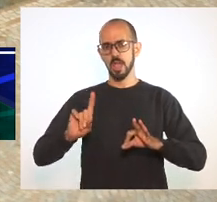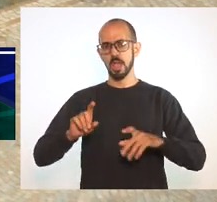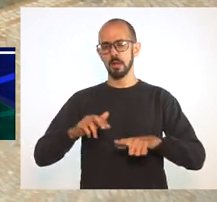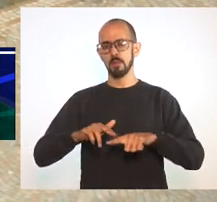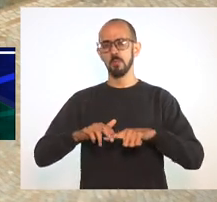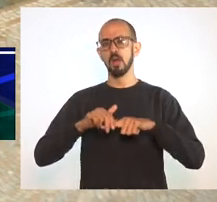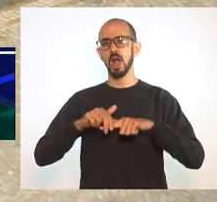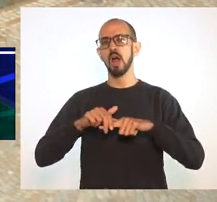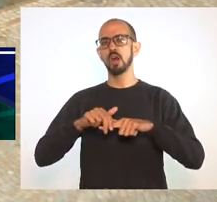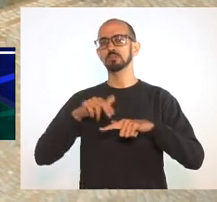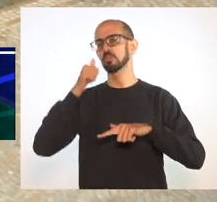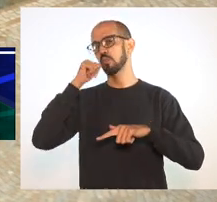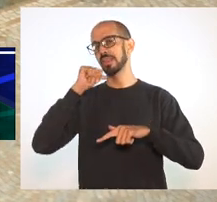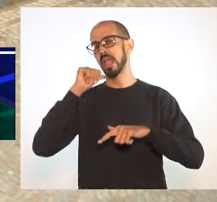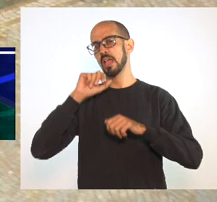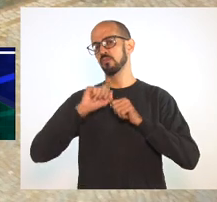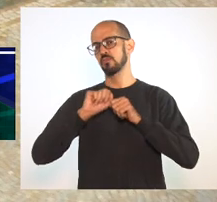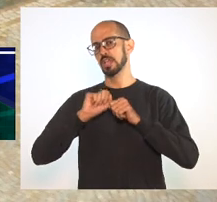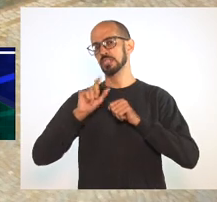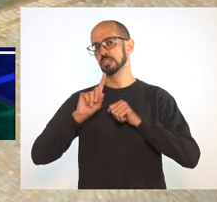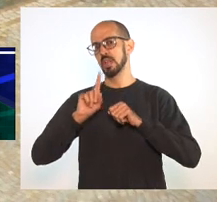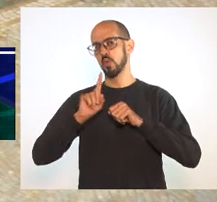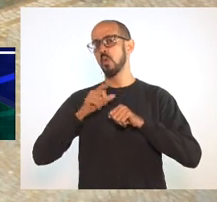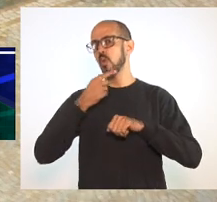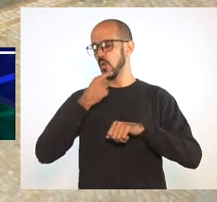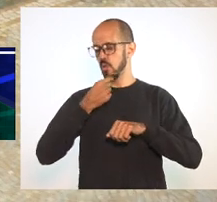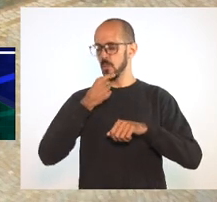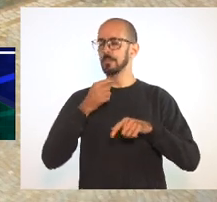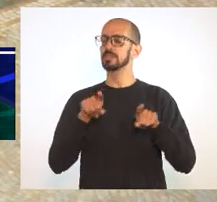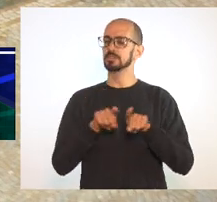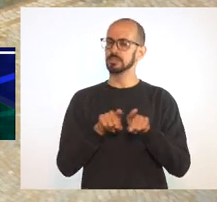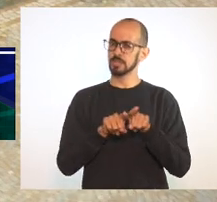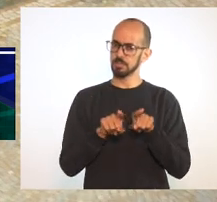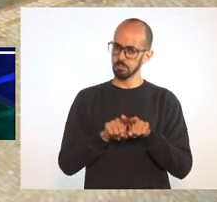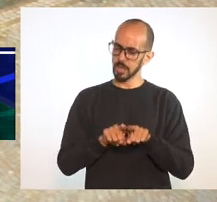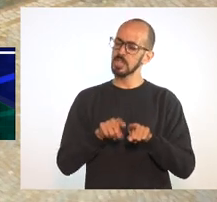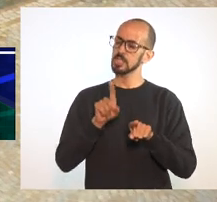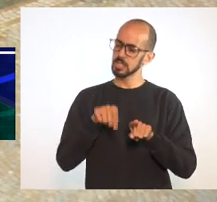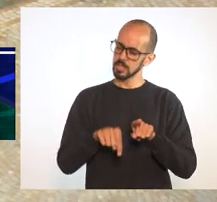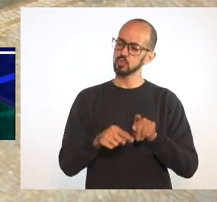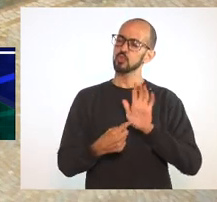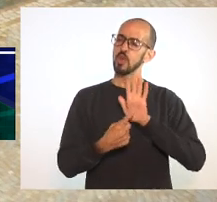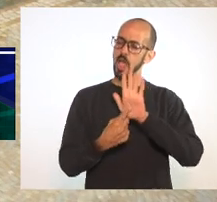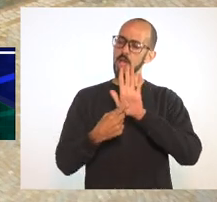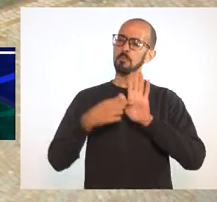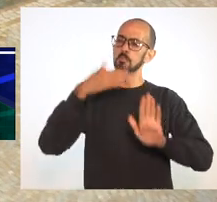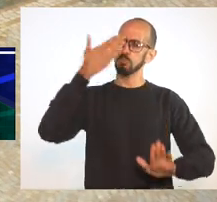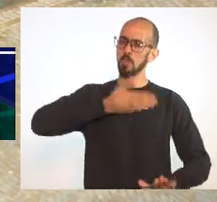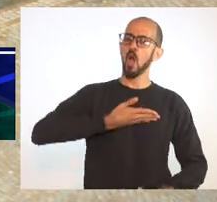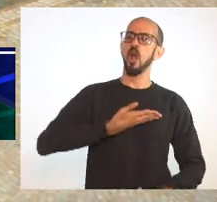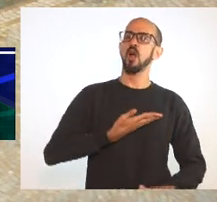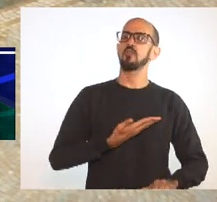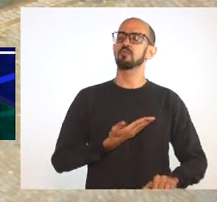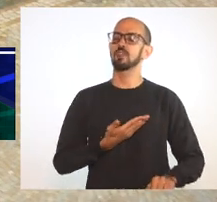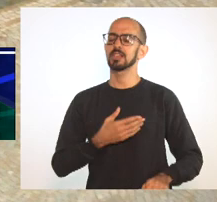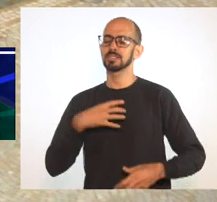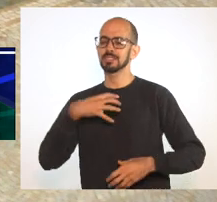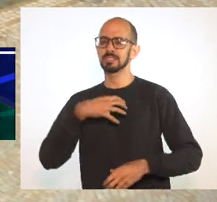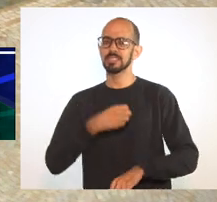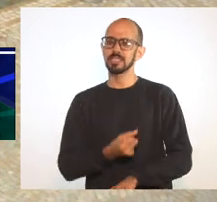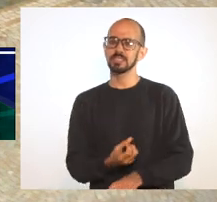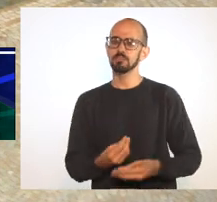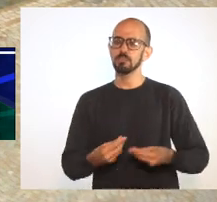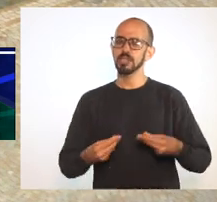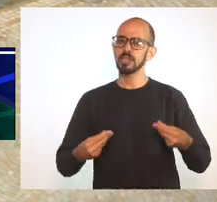parlamentares mulheres, mas tinha também por parlamentares homens, ou seja, isso mostra a sensibilidade e a